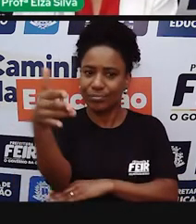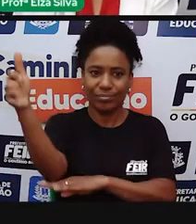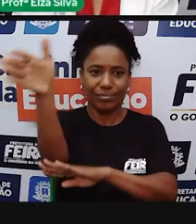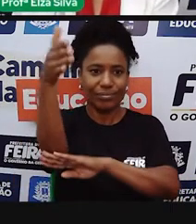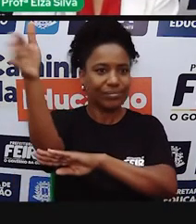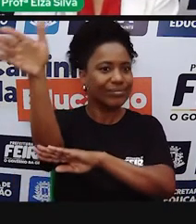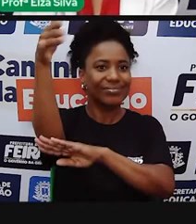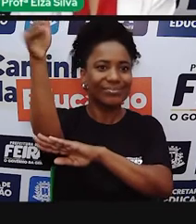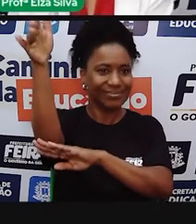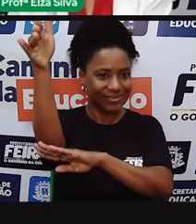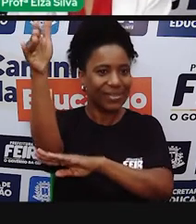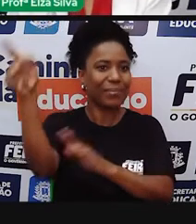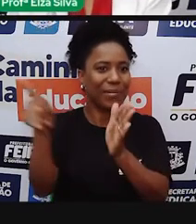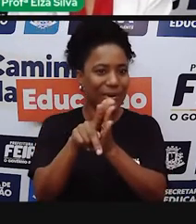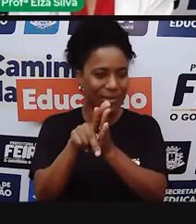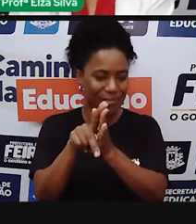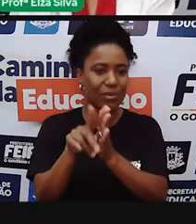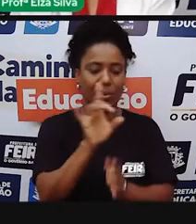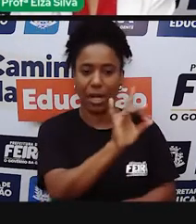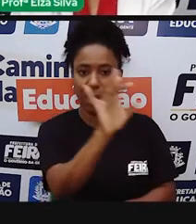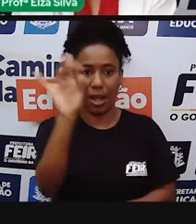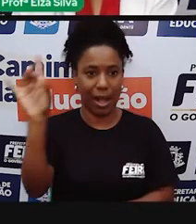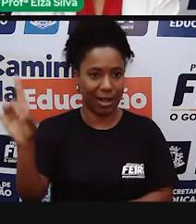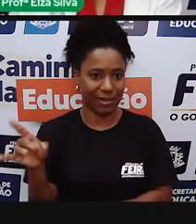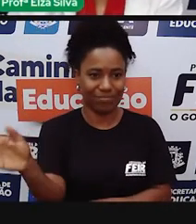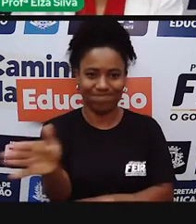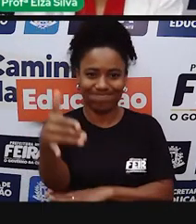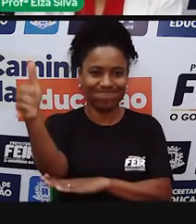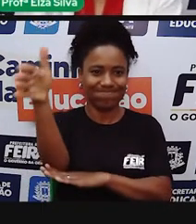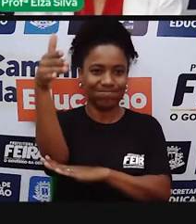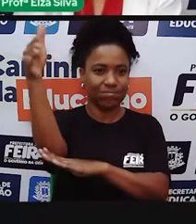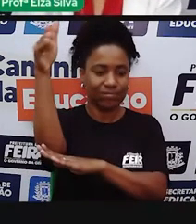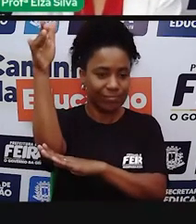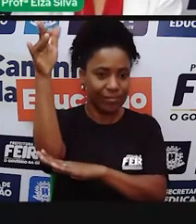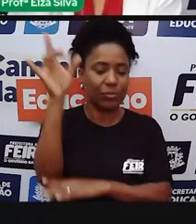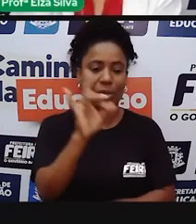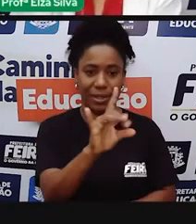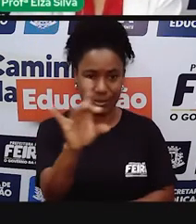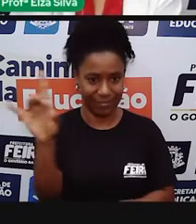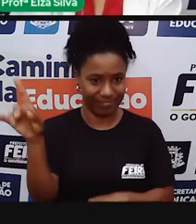do mundo na atualidade. Ok, students? So,